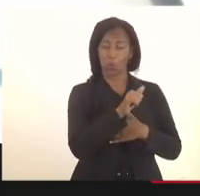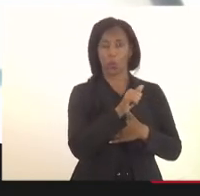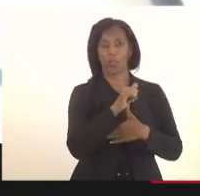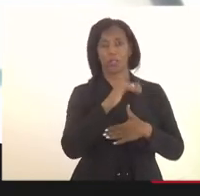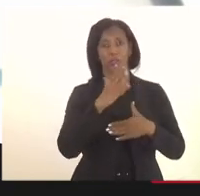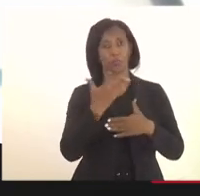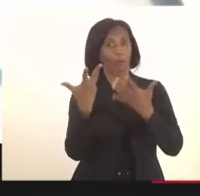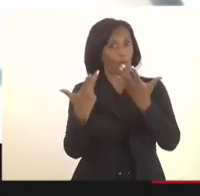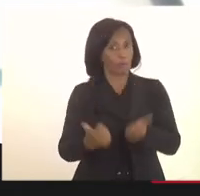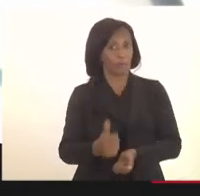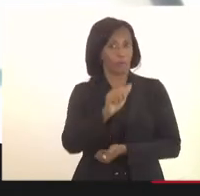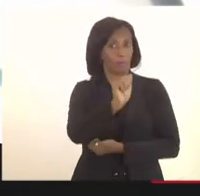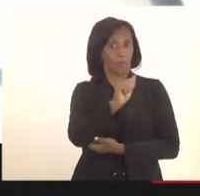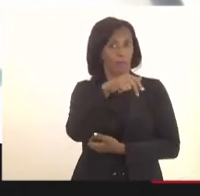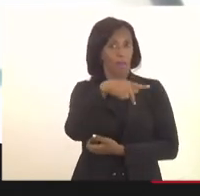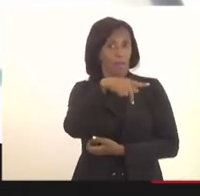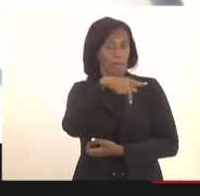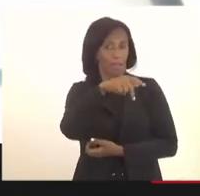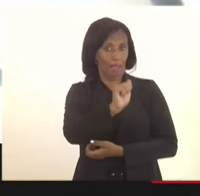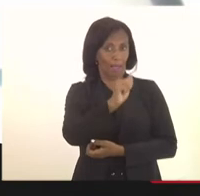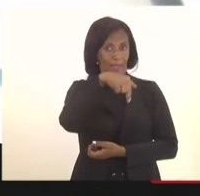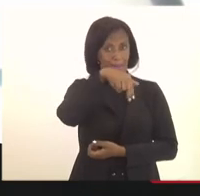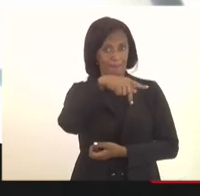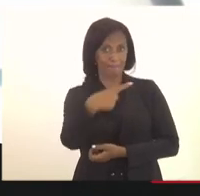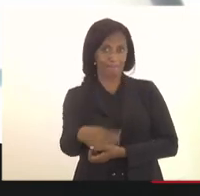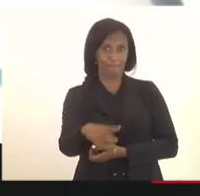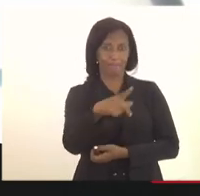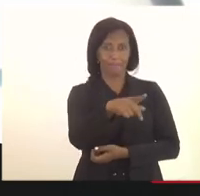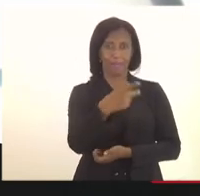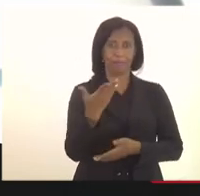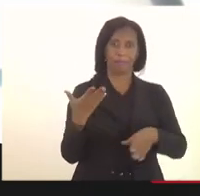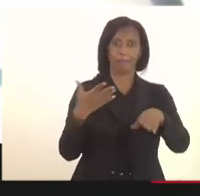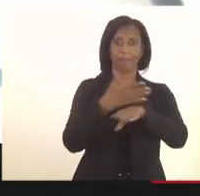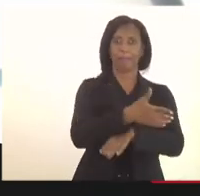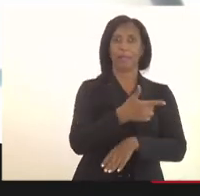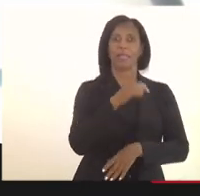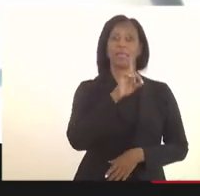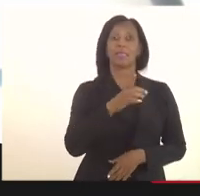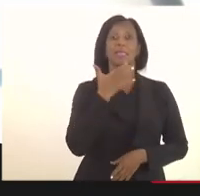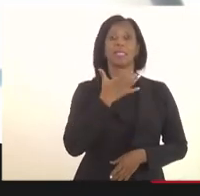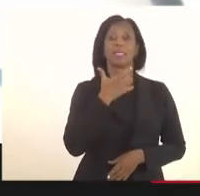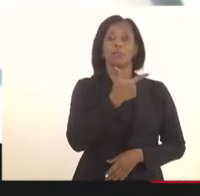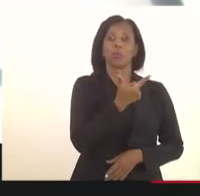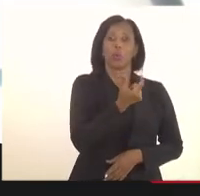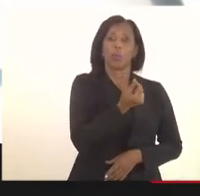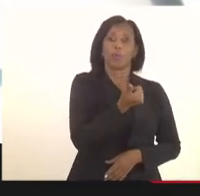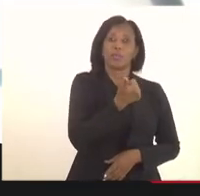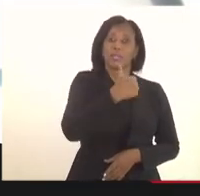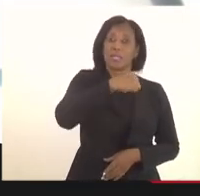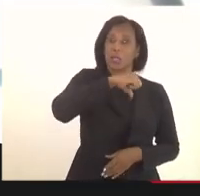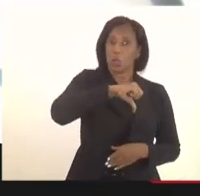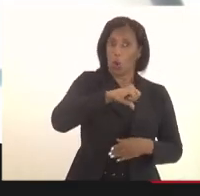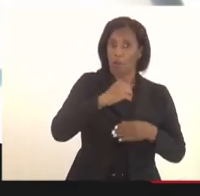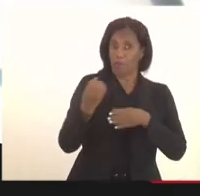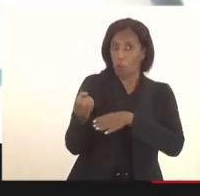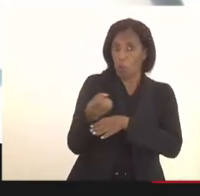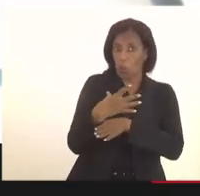do ativo de Tartaruga Verde. Tá? A cessão foi aprovada pela ANP em dezembro de 2019. Tá? A